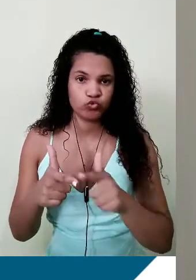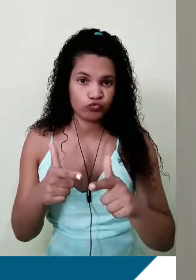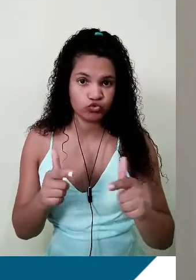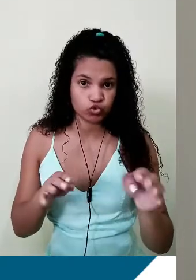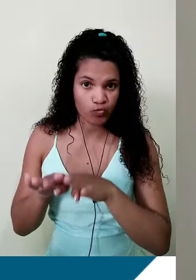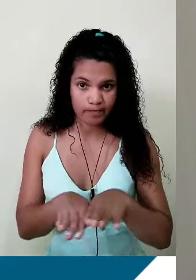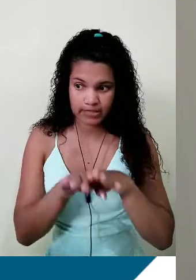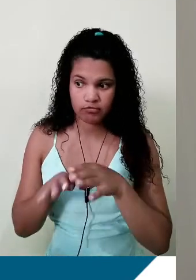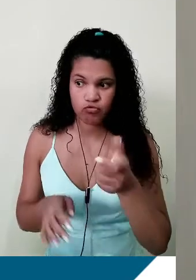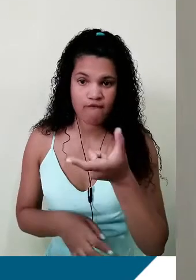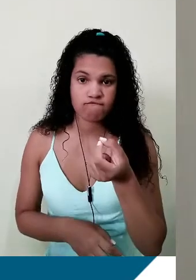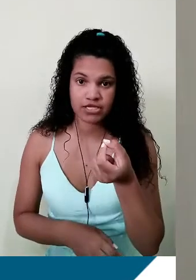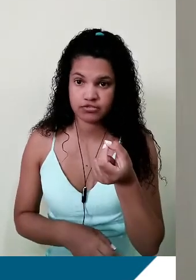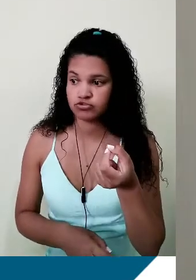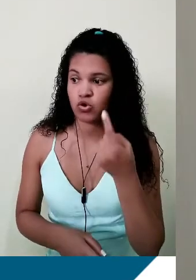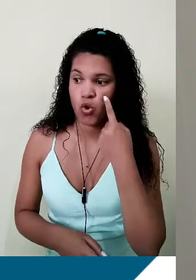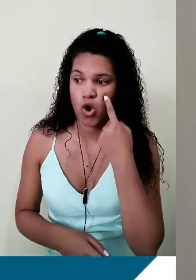a equação